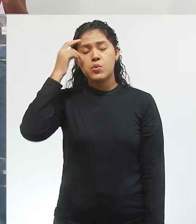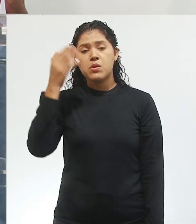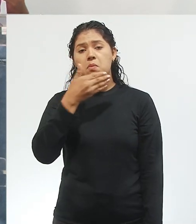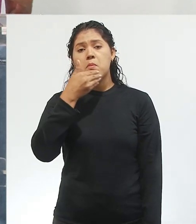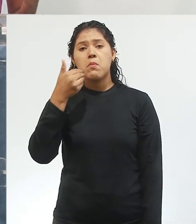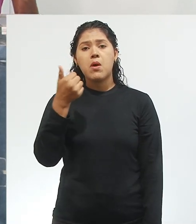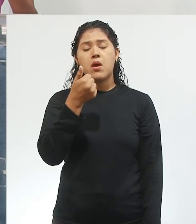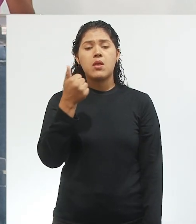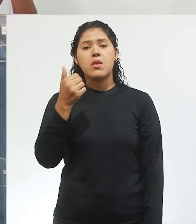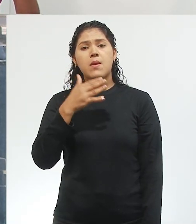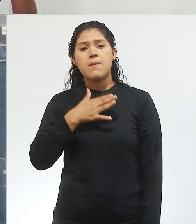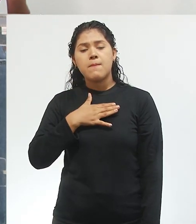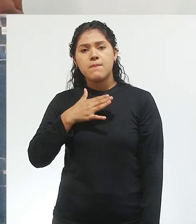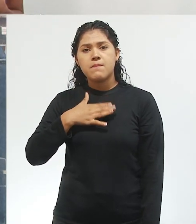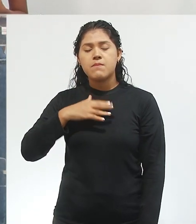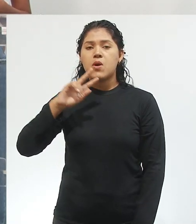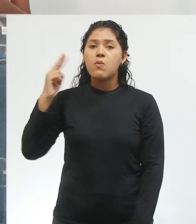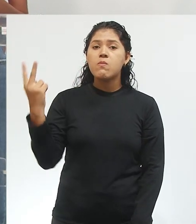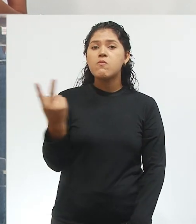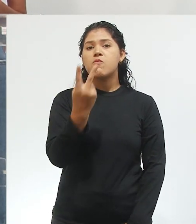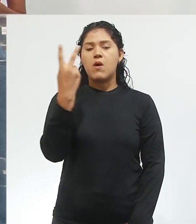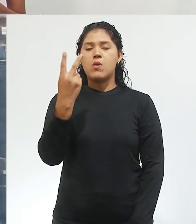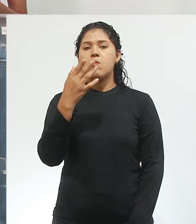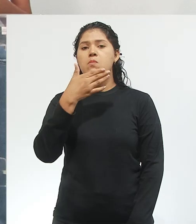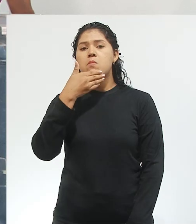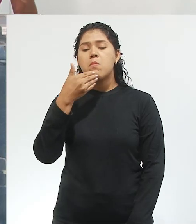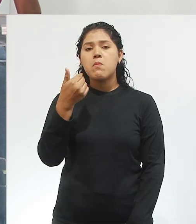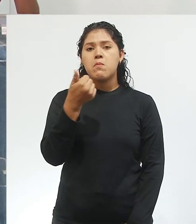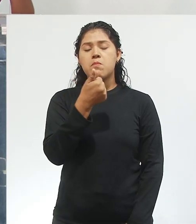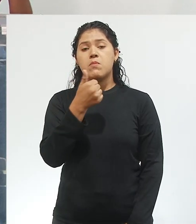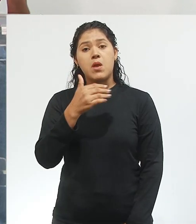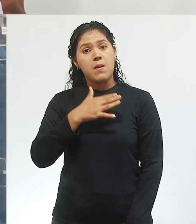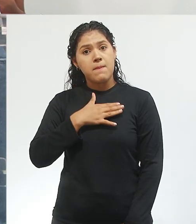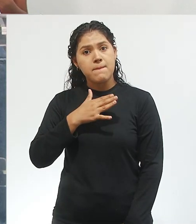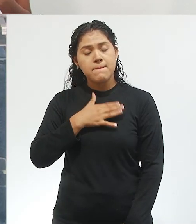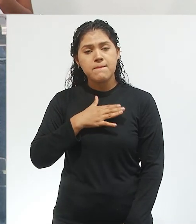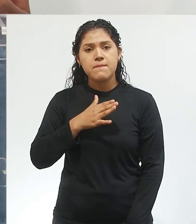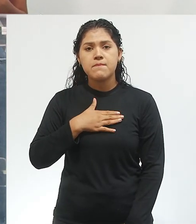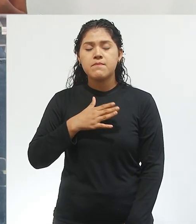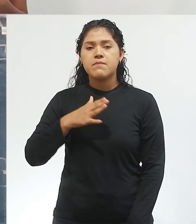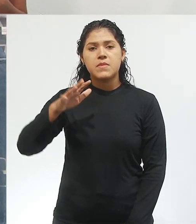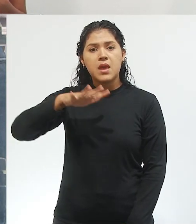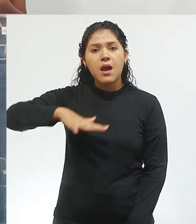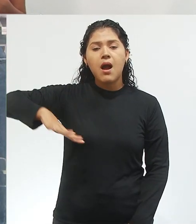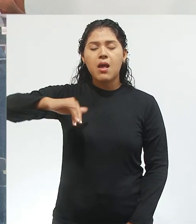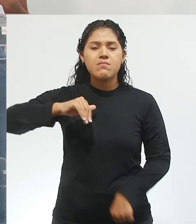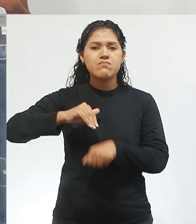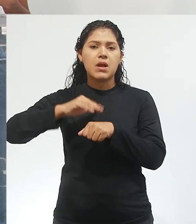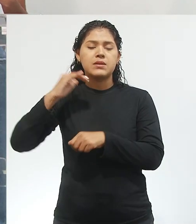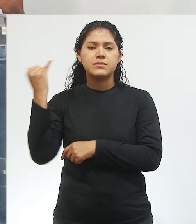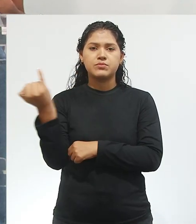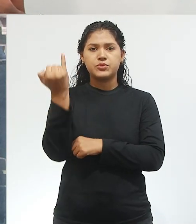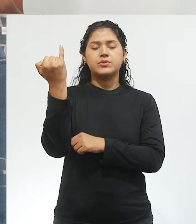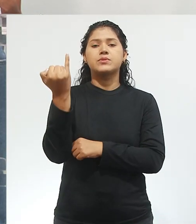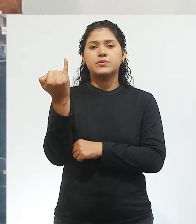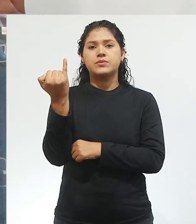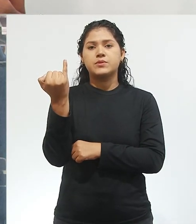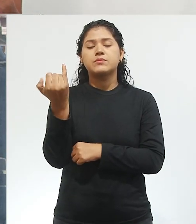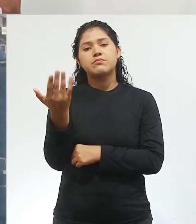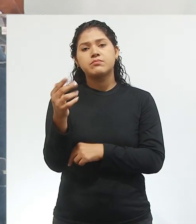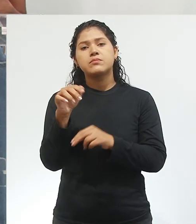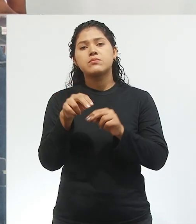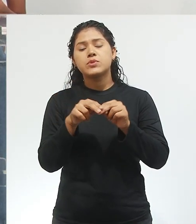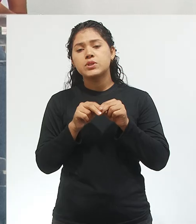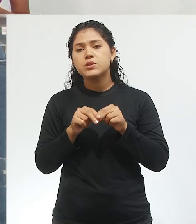mais importante, os seus valores são os mais importantes, a sua cultura é mais importante. Então, como